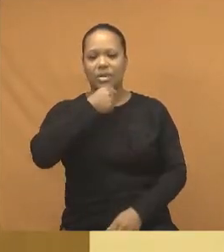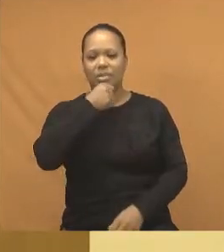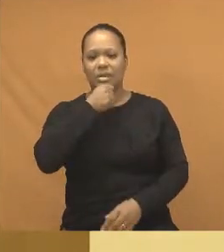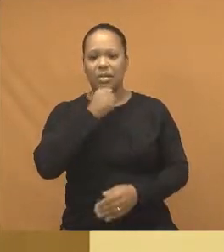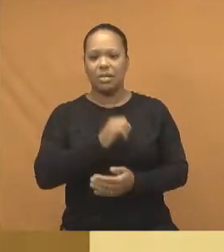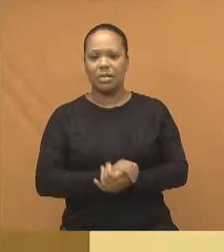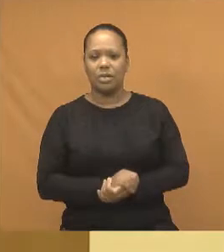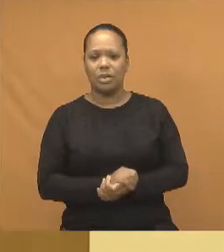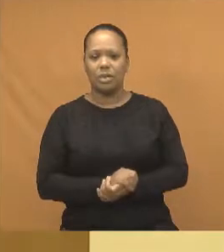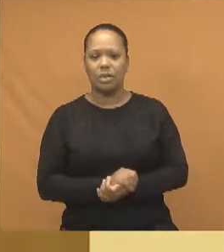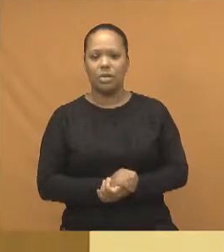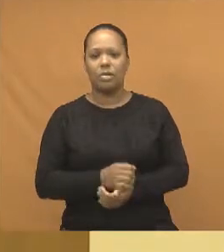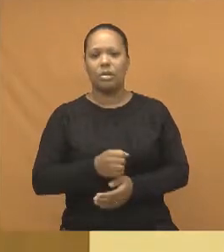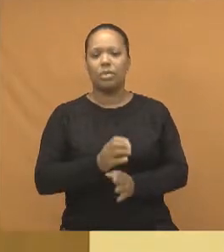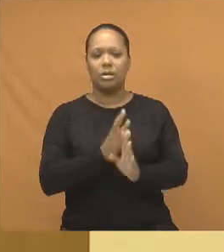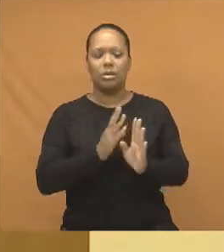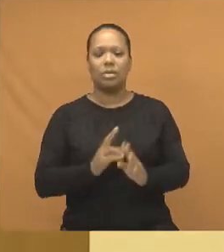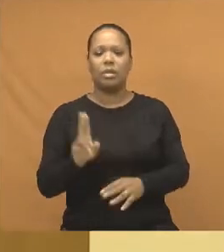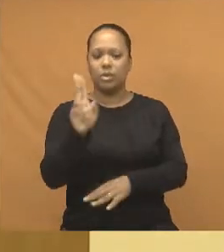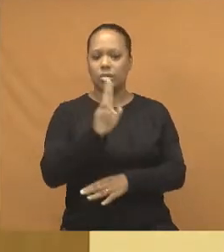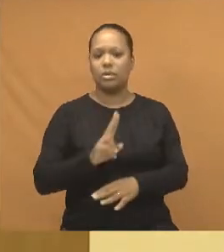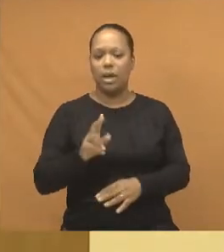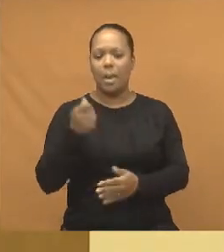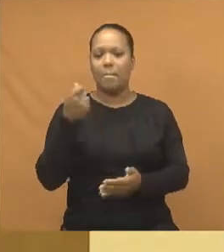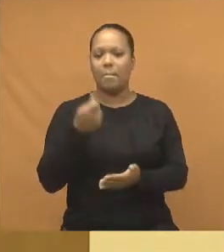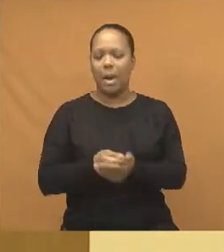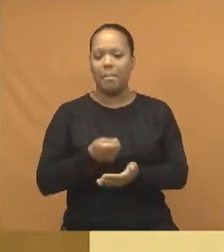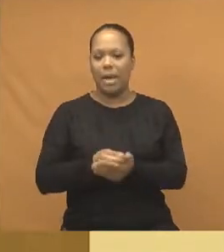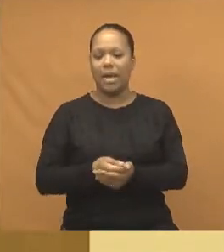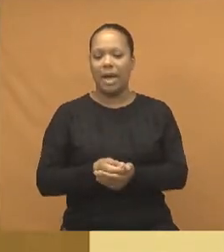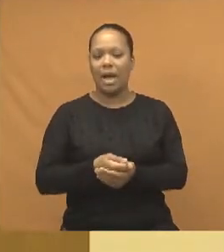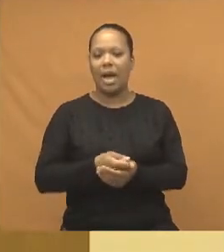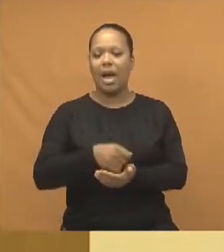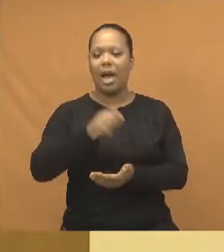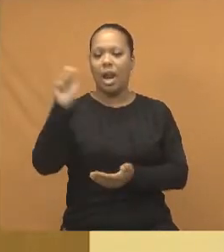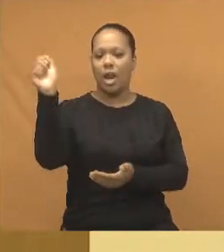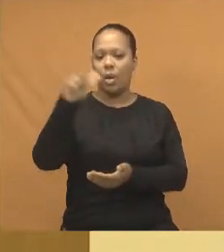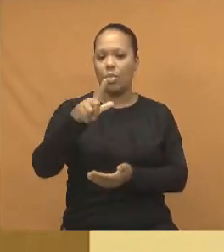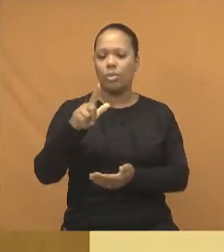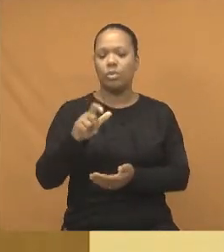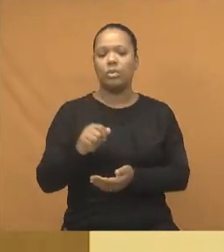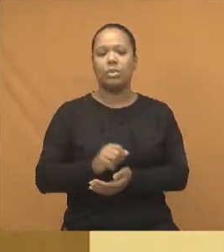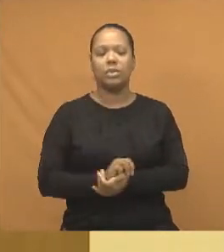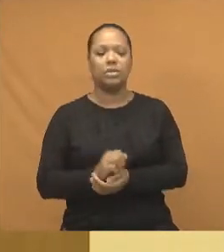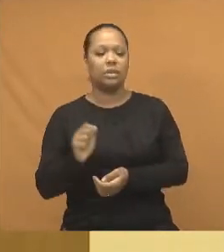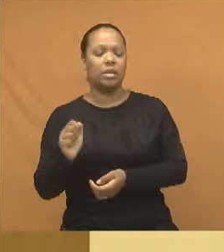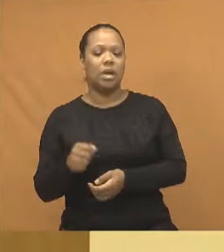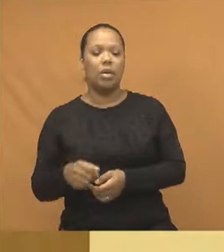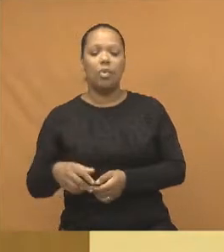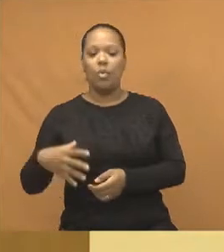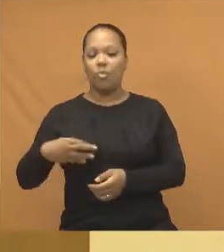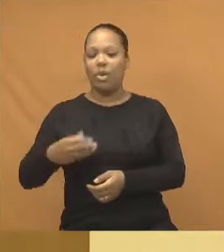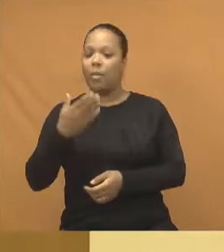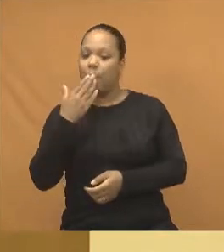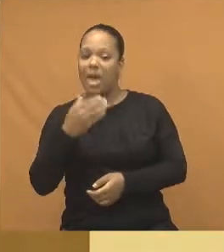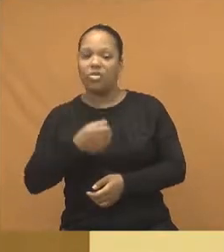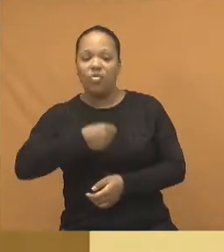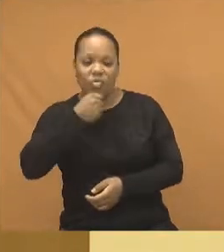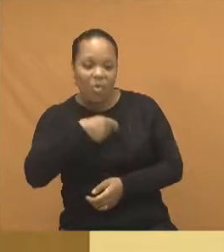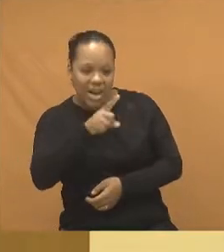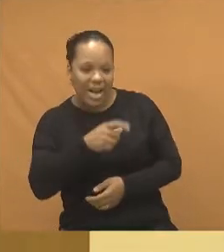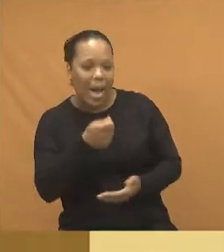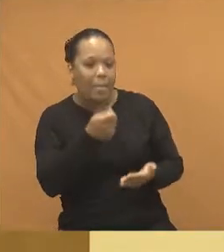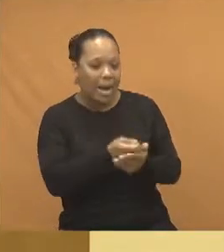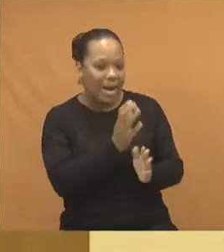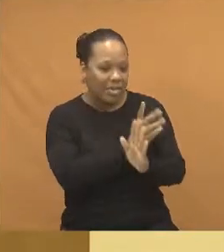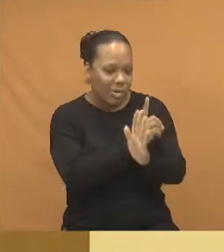está sendo utilizado para pagar a conta para um sobrinho, para um neto, para um filho. Então, na verdade, às vezes, a